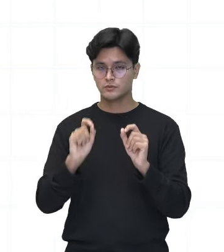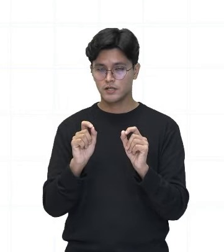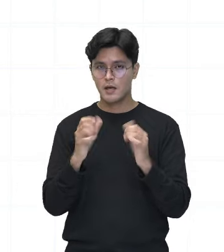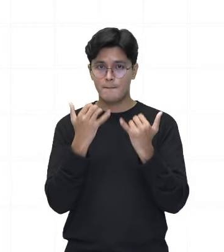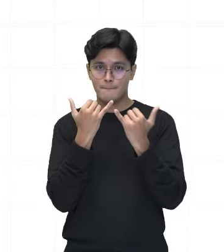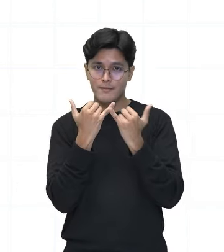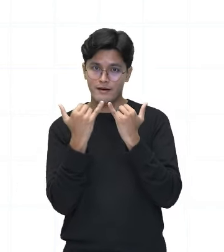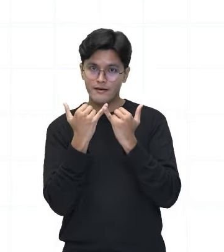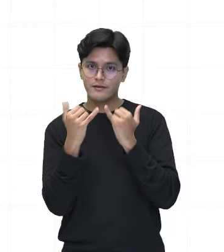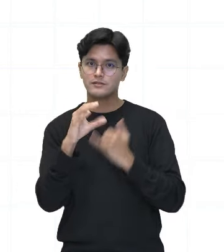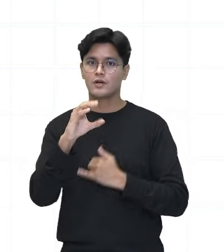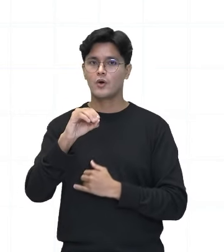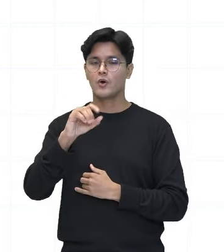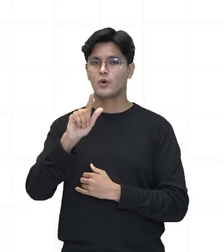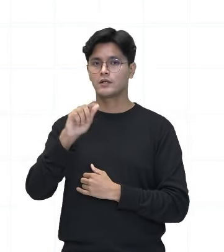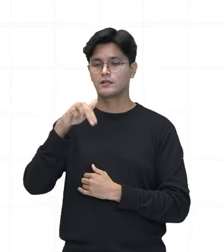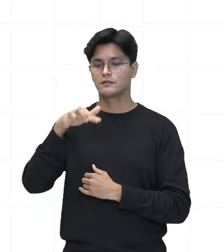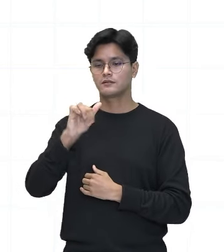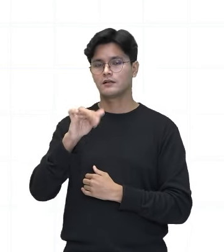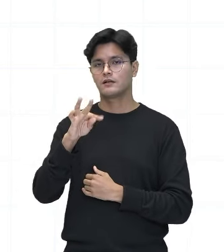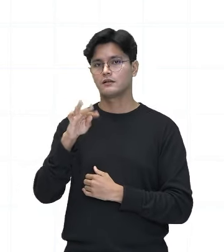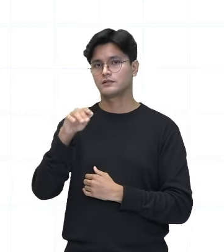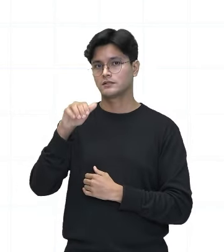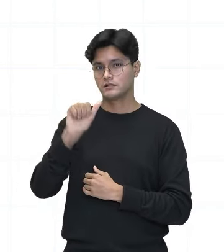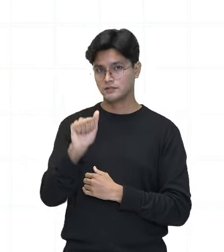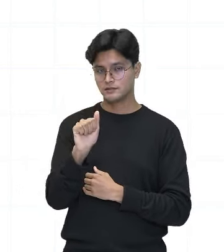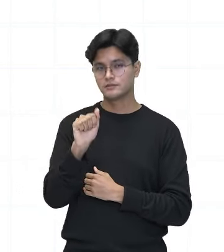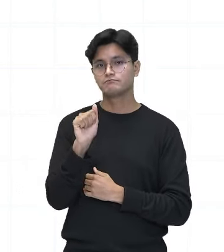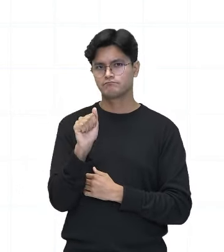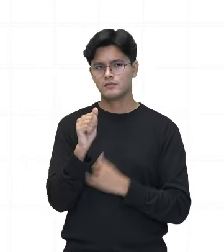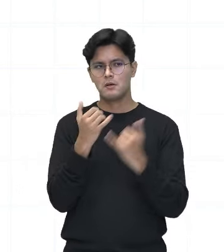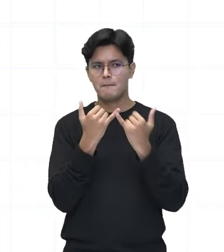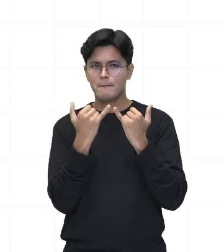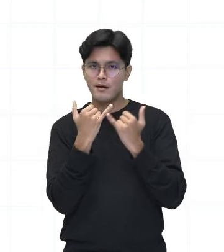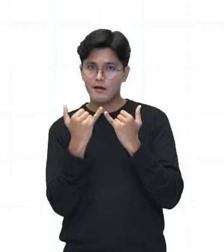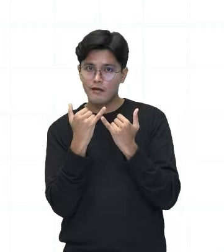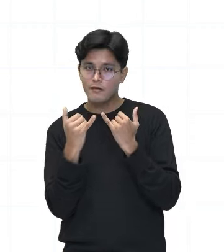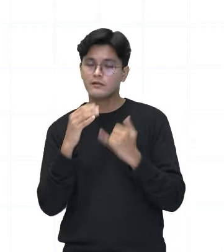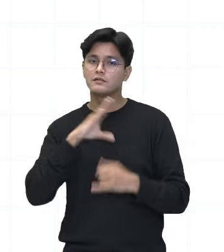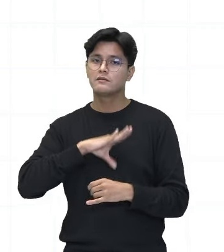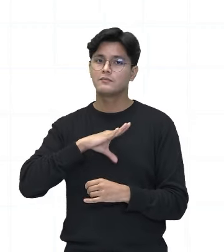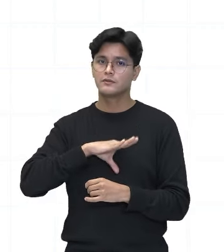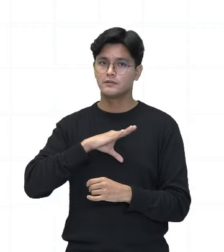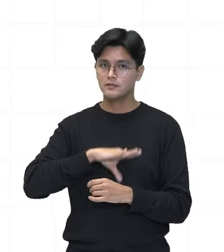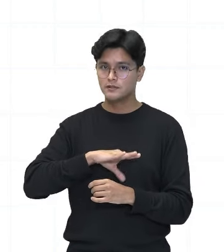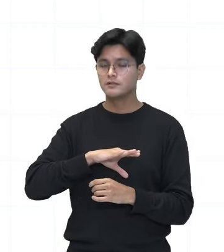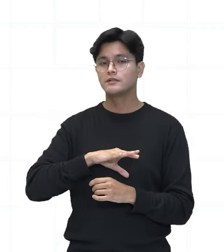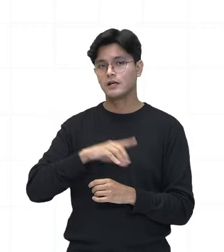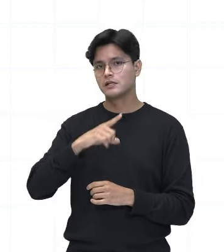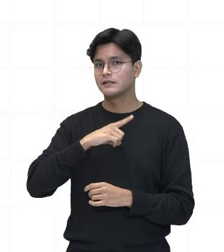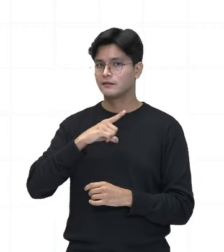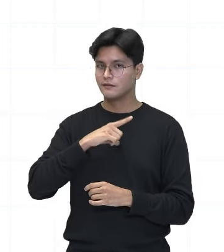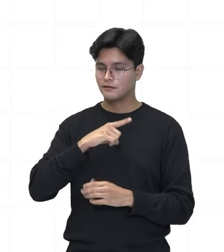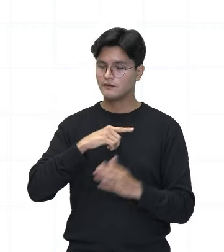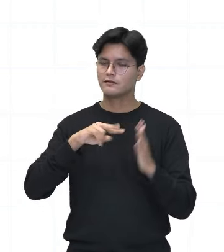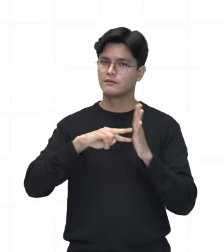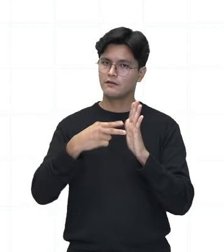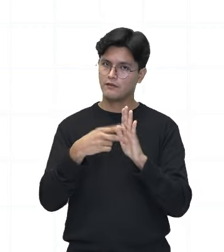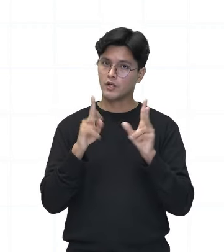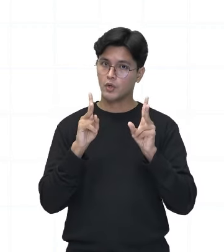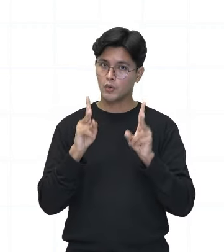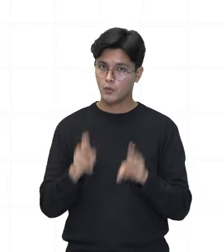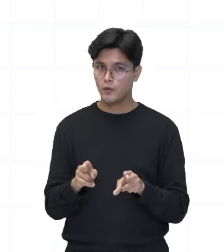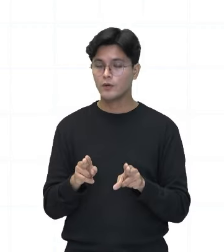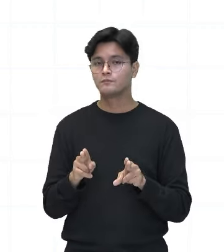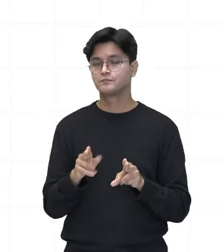Palavras cognatas, que são parecidas com o português e também têm o mesmo significado. Então, se eu tirar